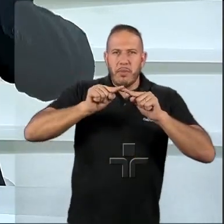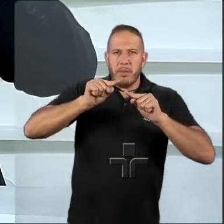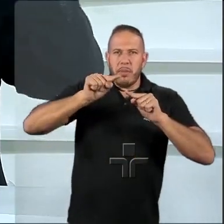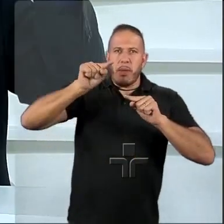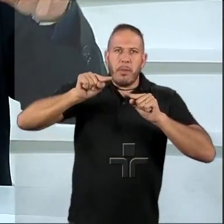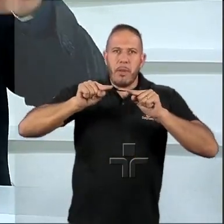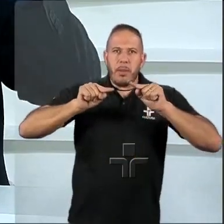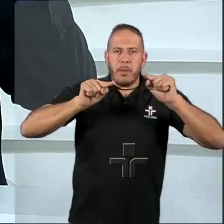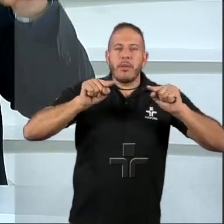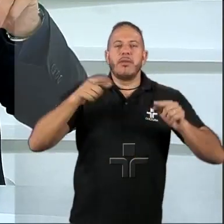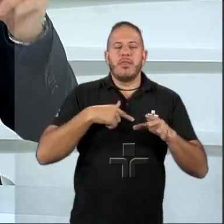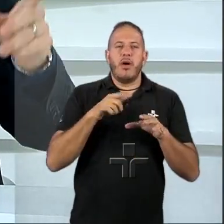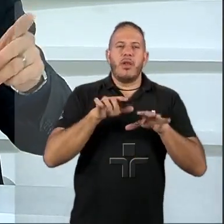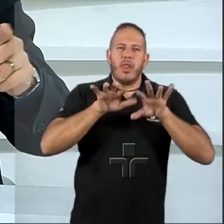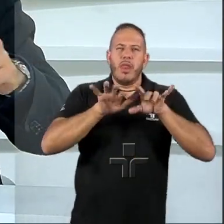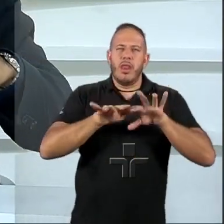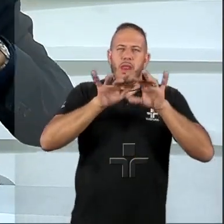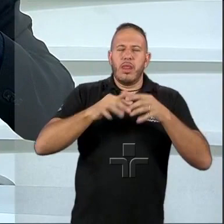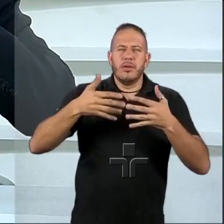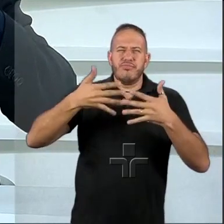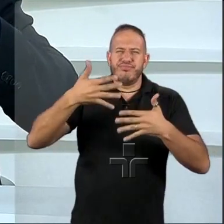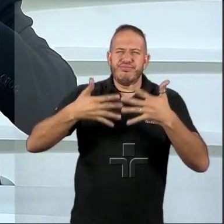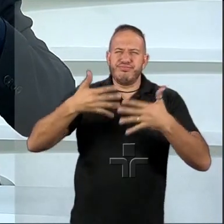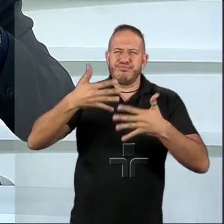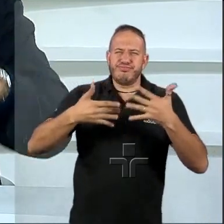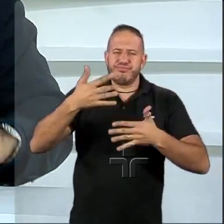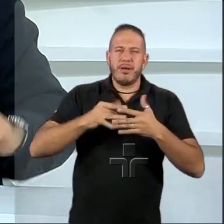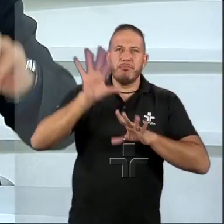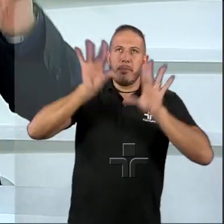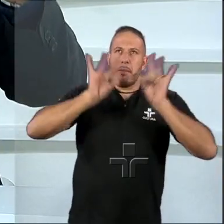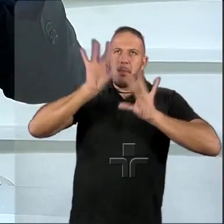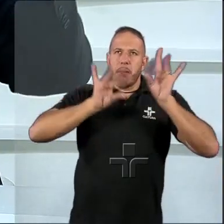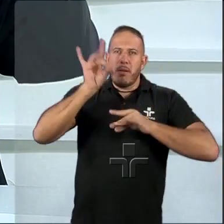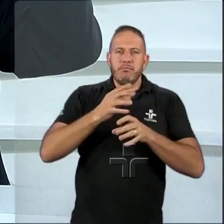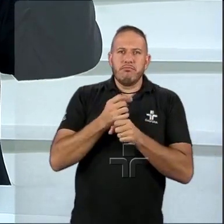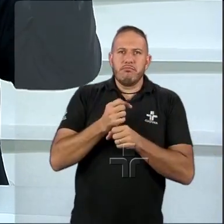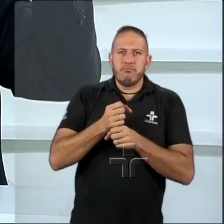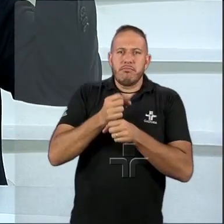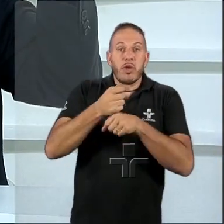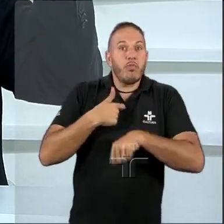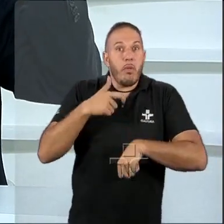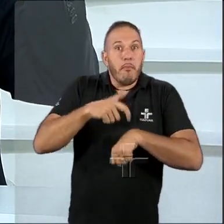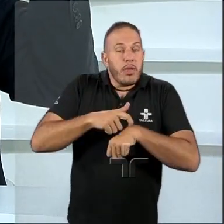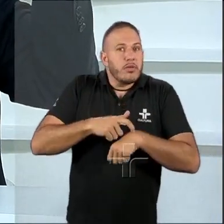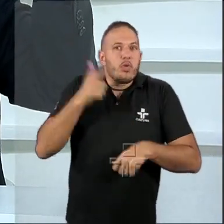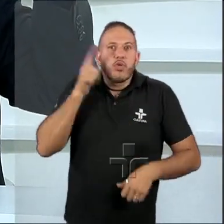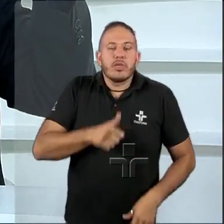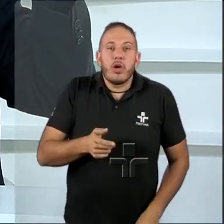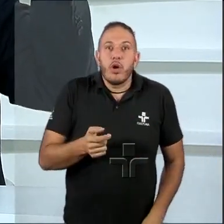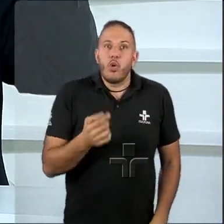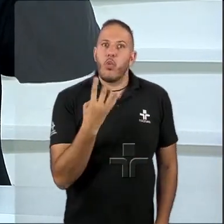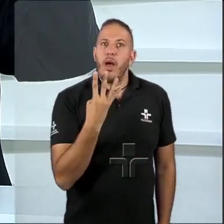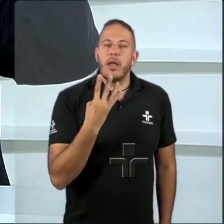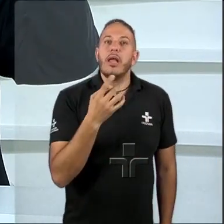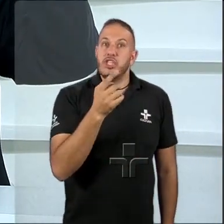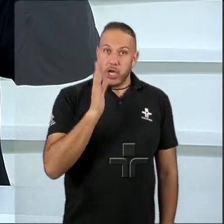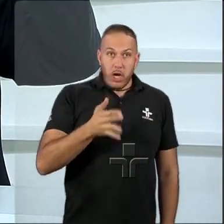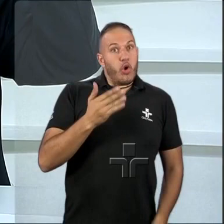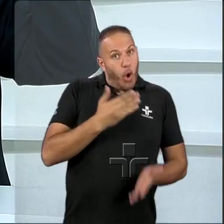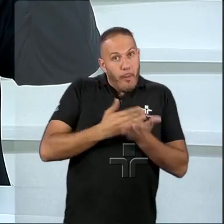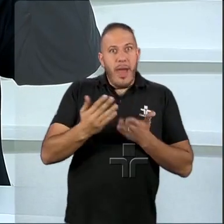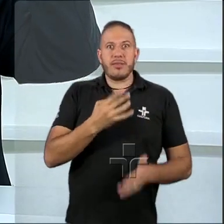você, claro, computando também o que chega dos outros lugares, aquilo acabou reduzindo. Ele, no dado momento ele chegou a ter praticamente 49, ele começa